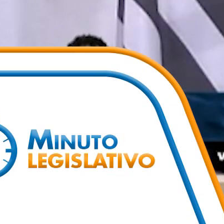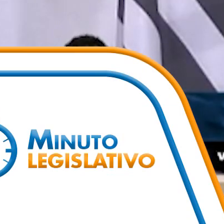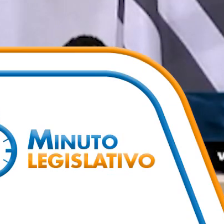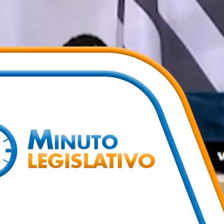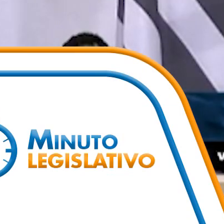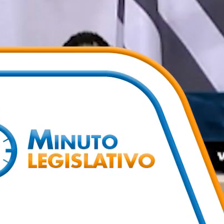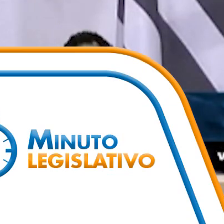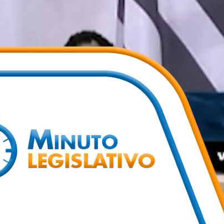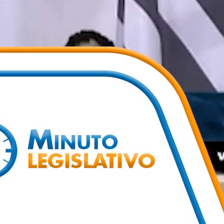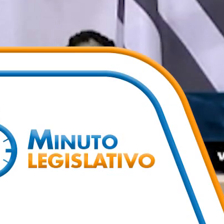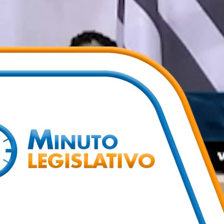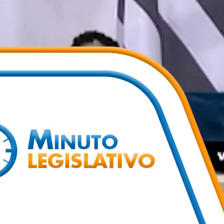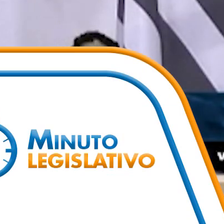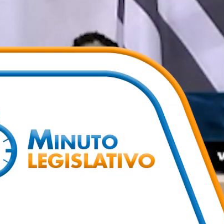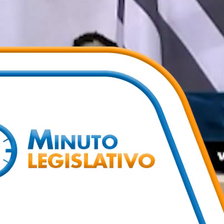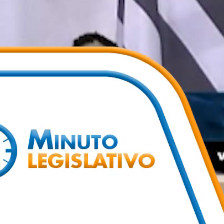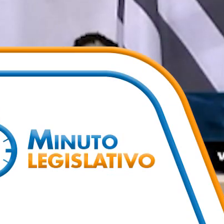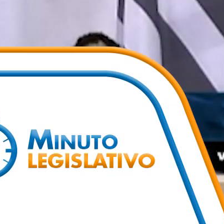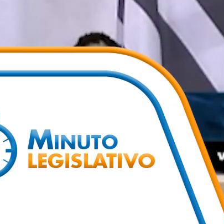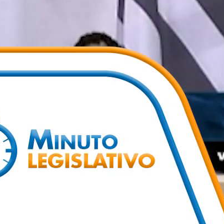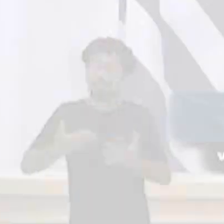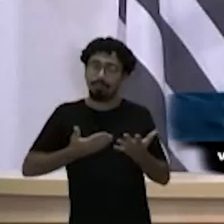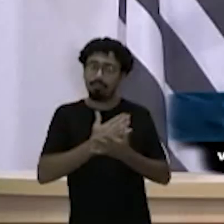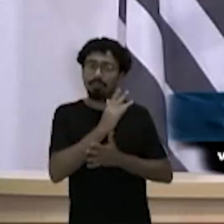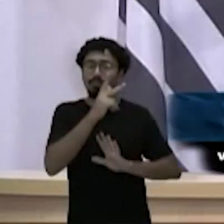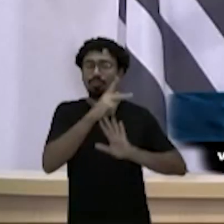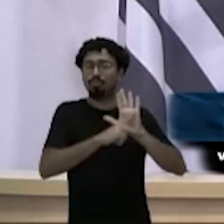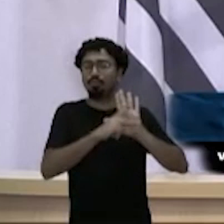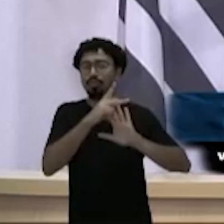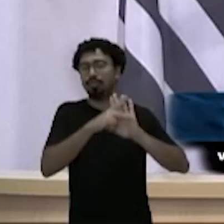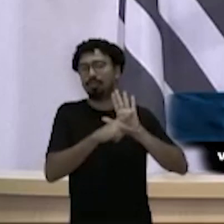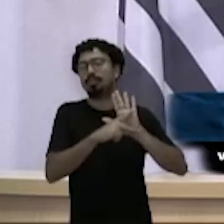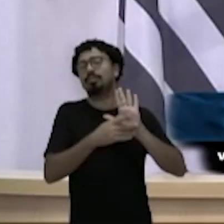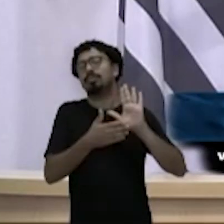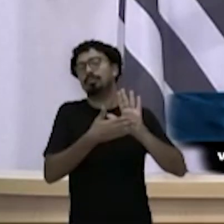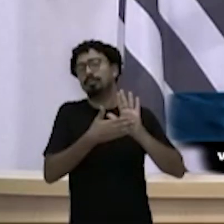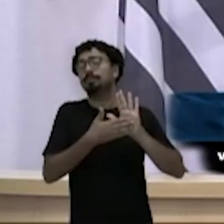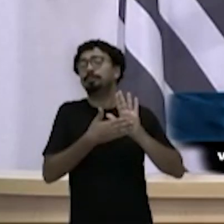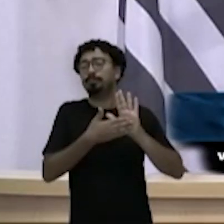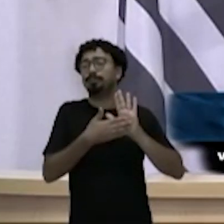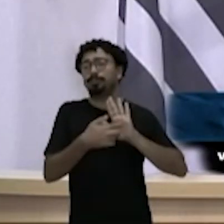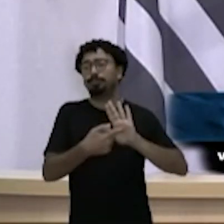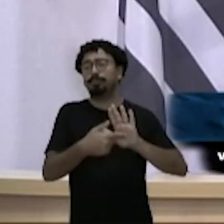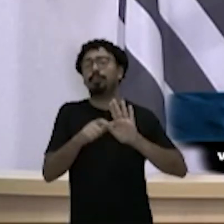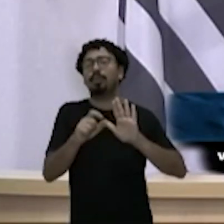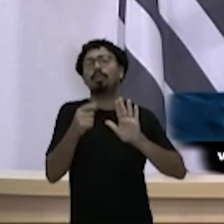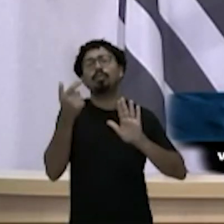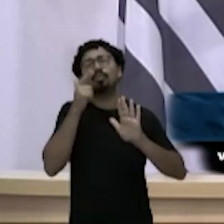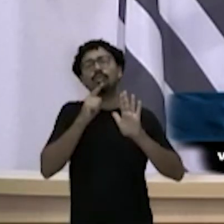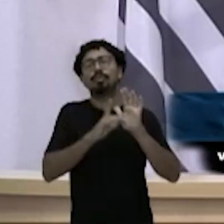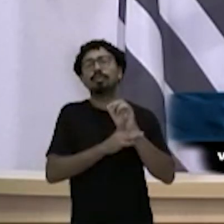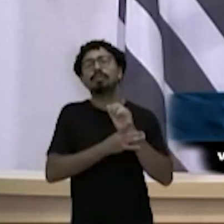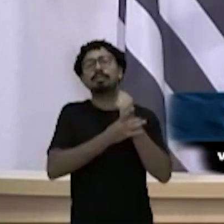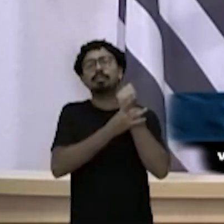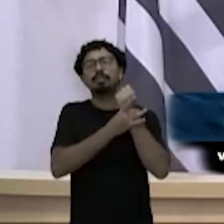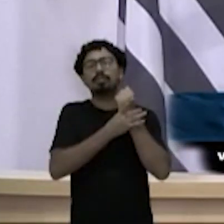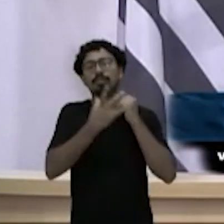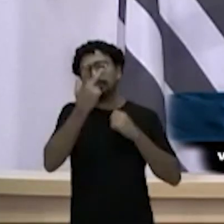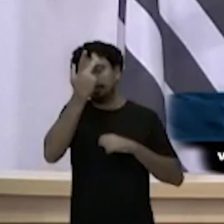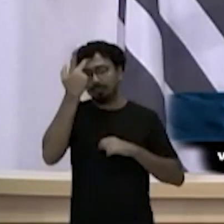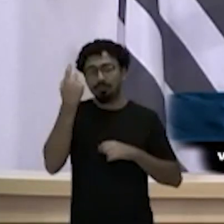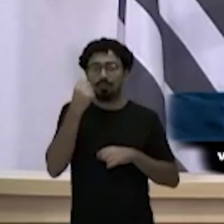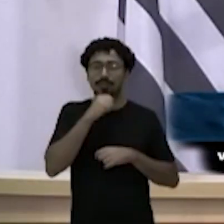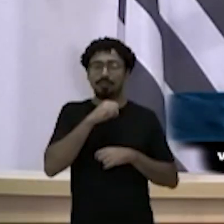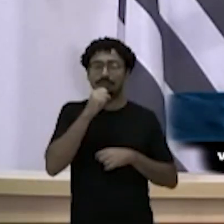de repouso que abrigam idosos. Projeto esse que visa garantir a segurança dos idosos,